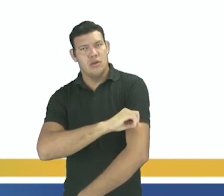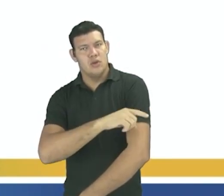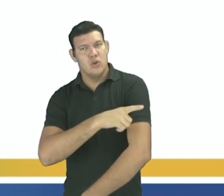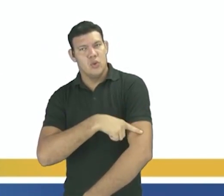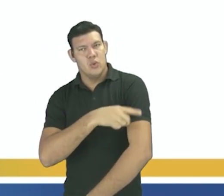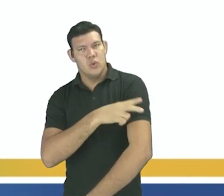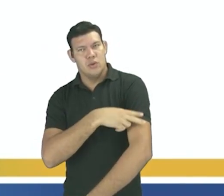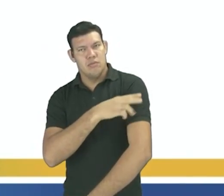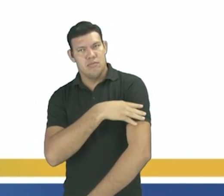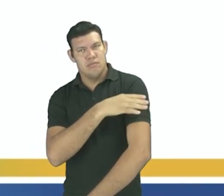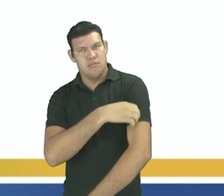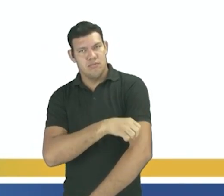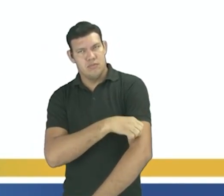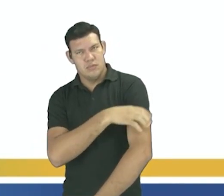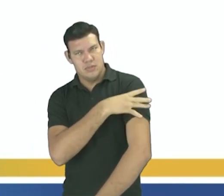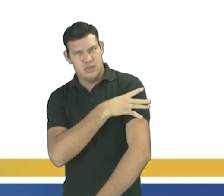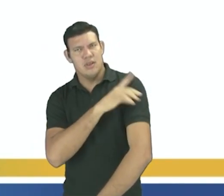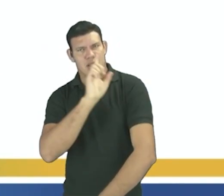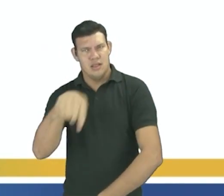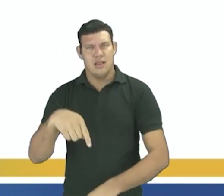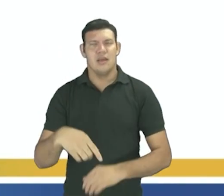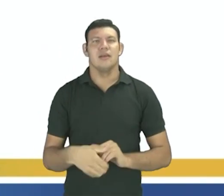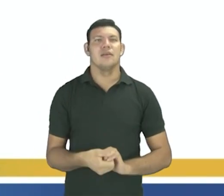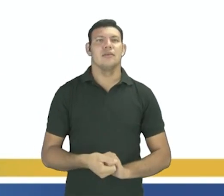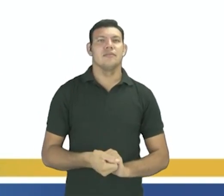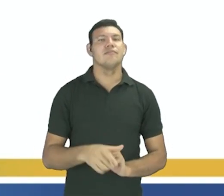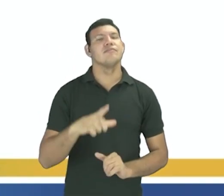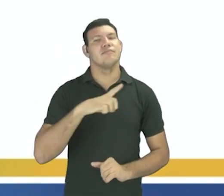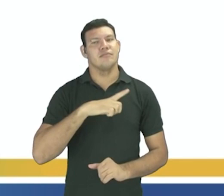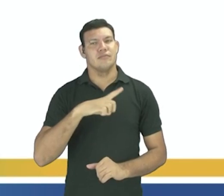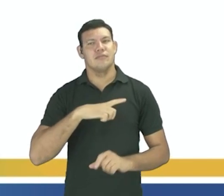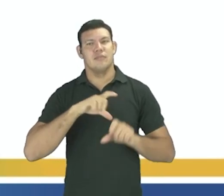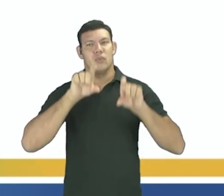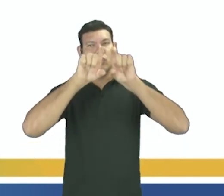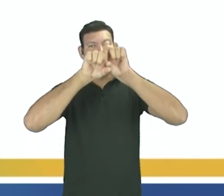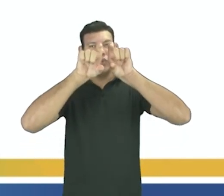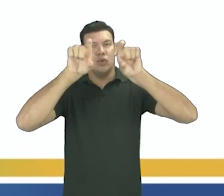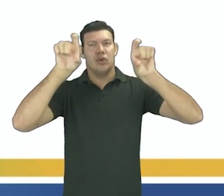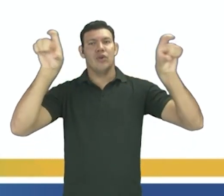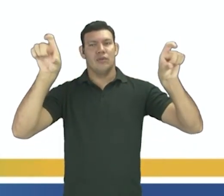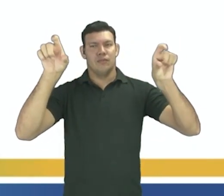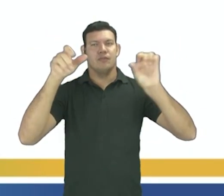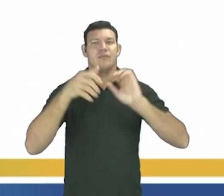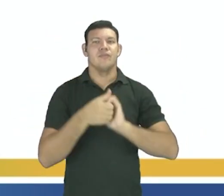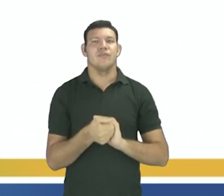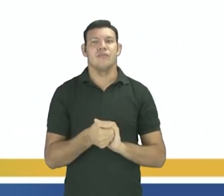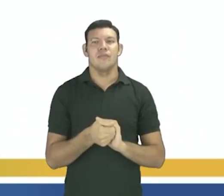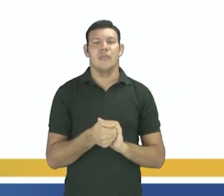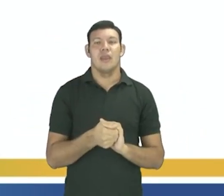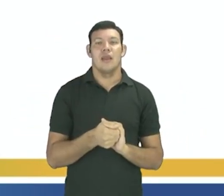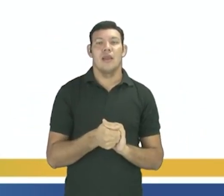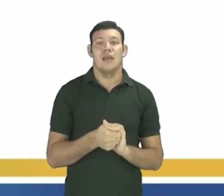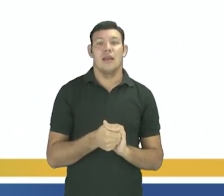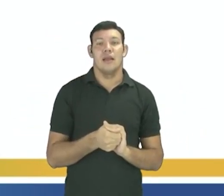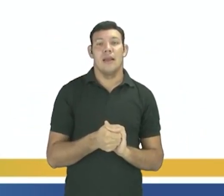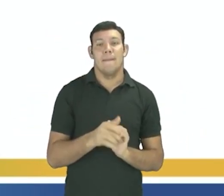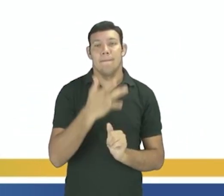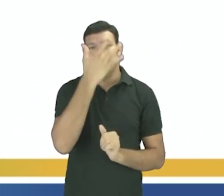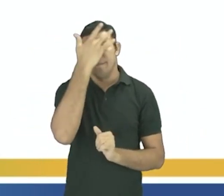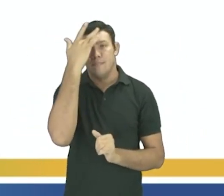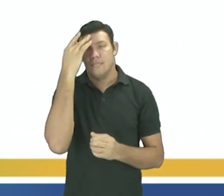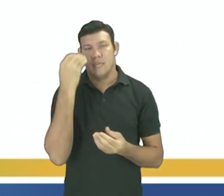parecido. Tem o seu título, que é acrescentado, indica quem será destinatário dessa